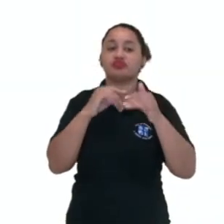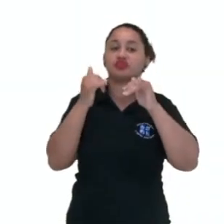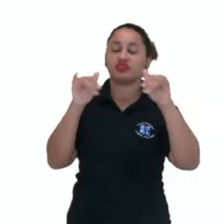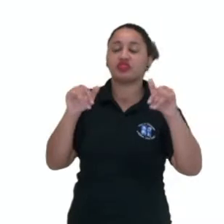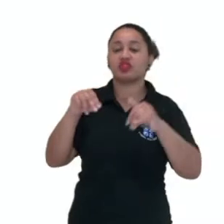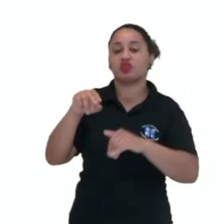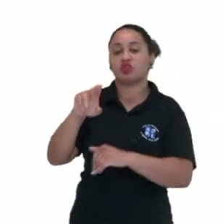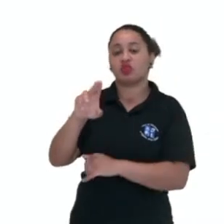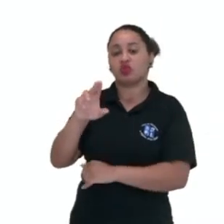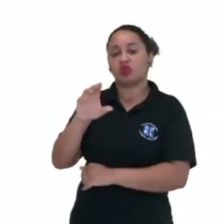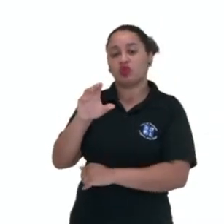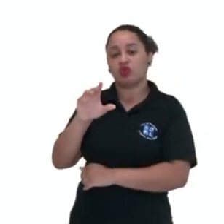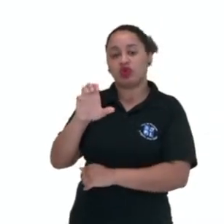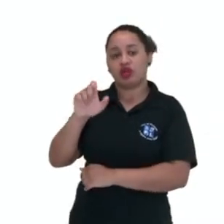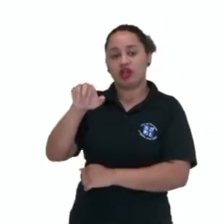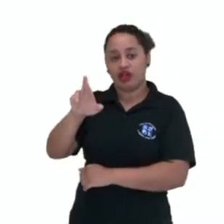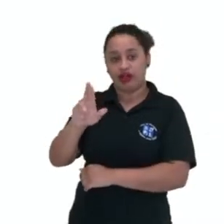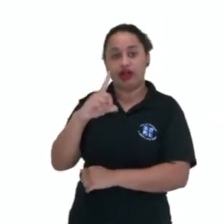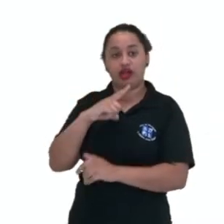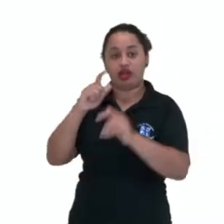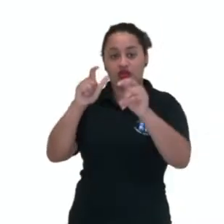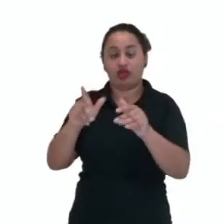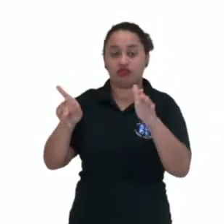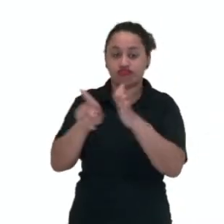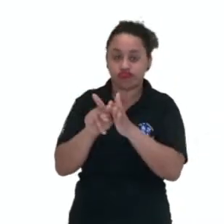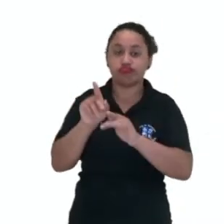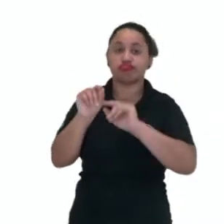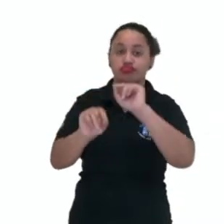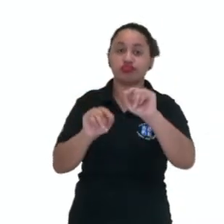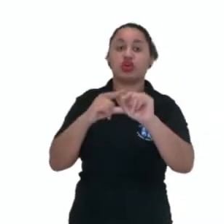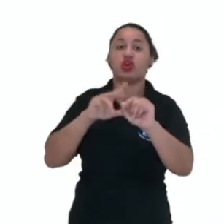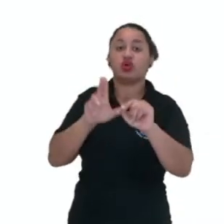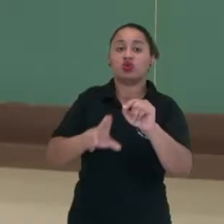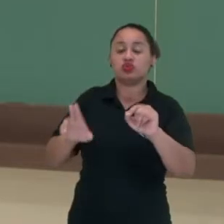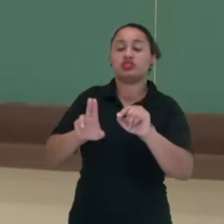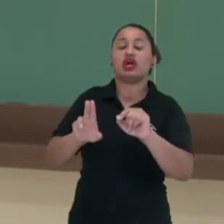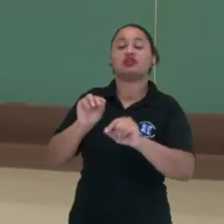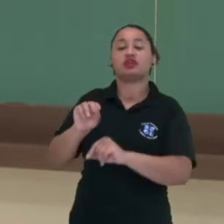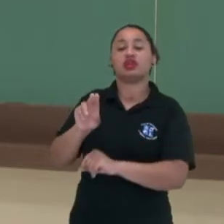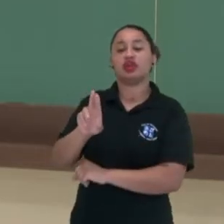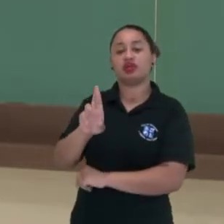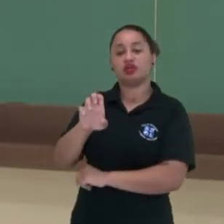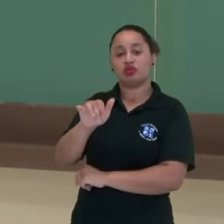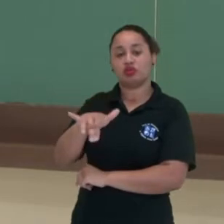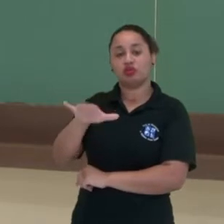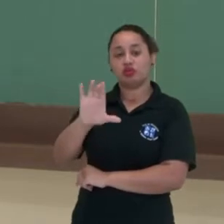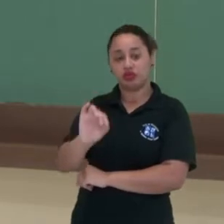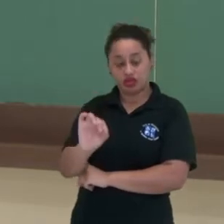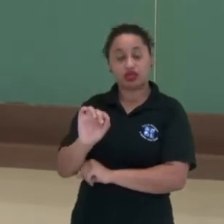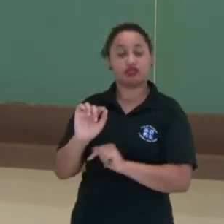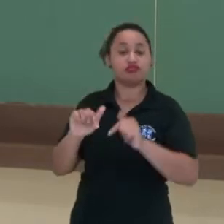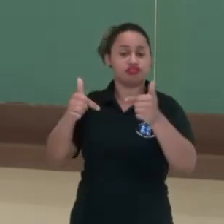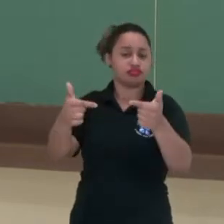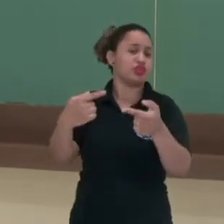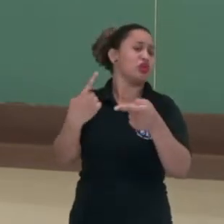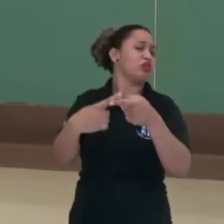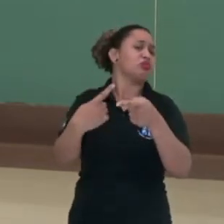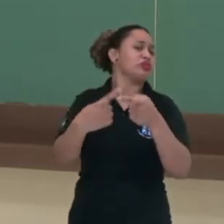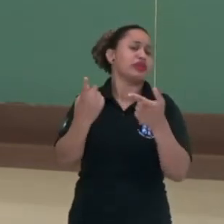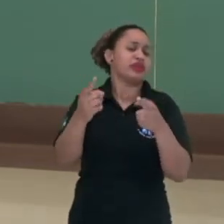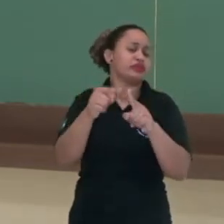usinas termonucleares e elas utilizam o urânio como combustível. Por que energia